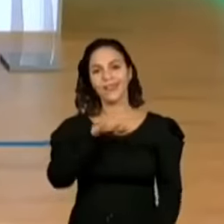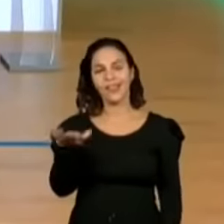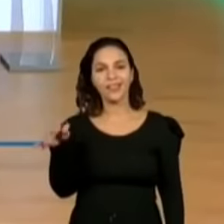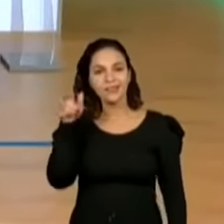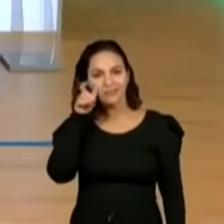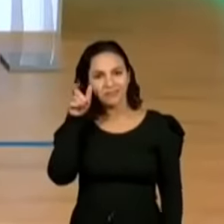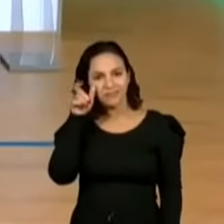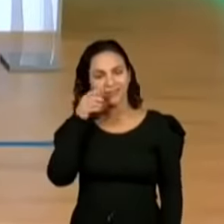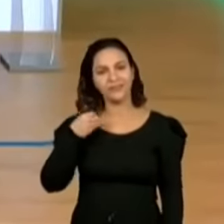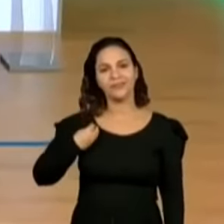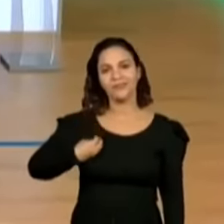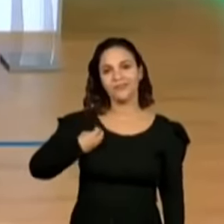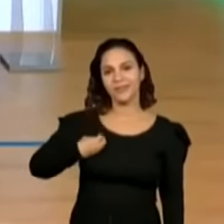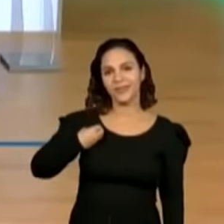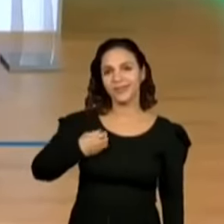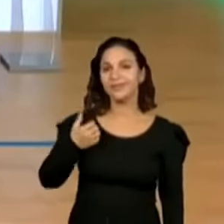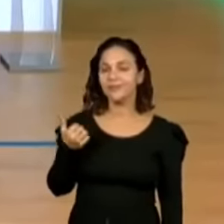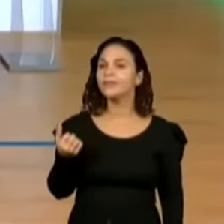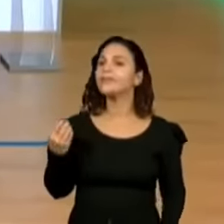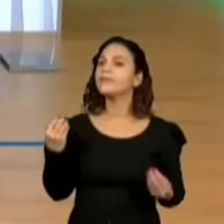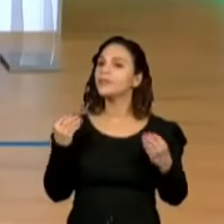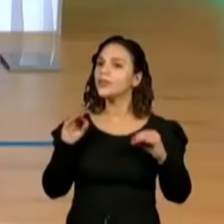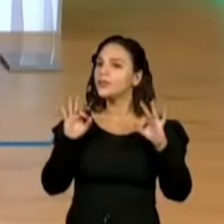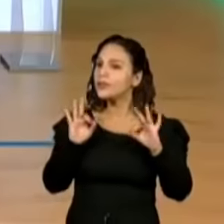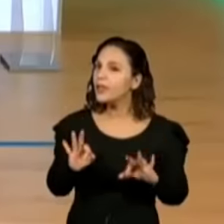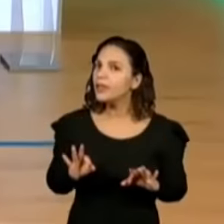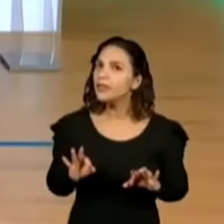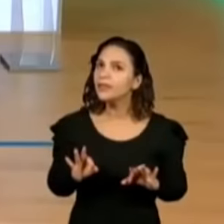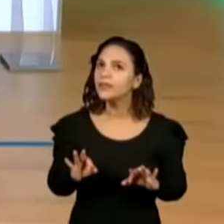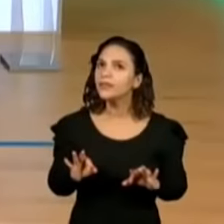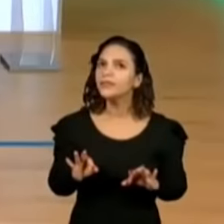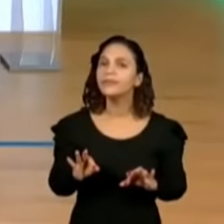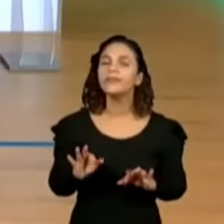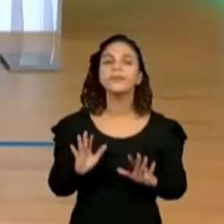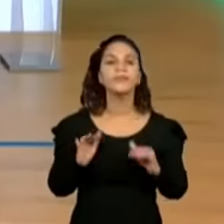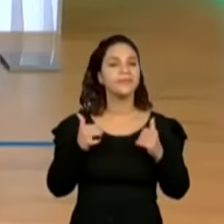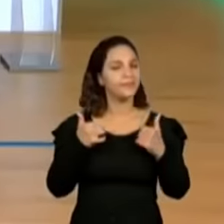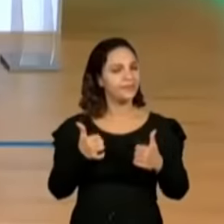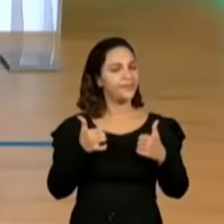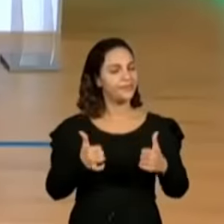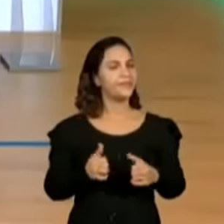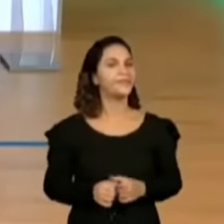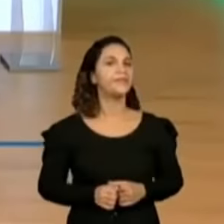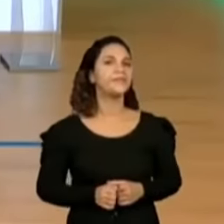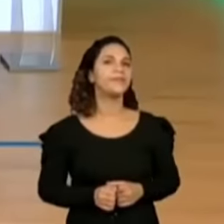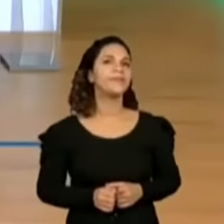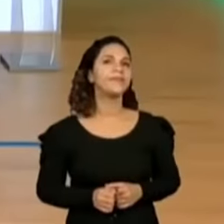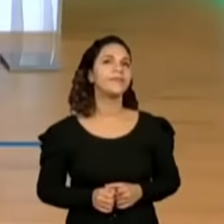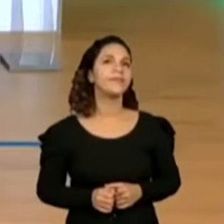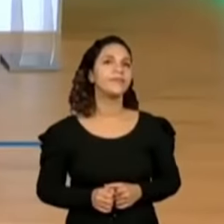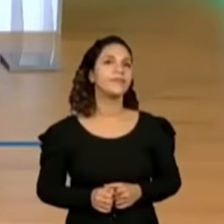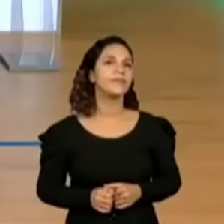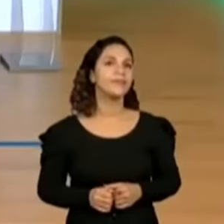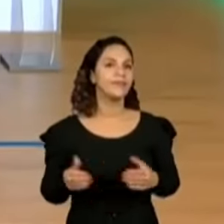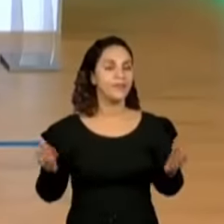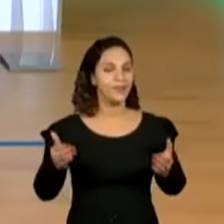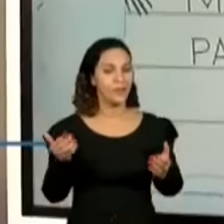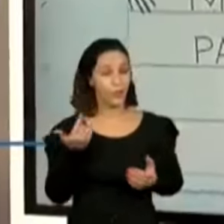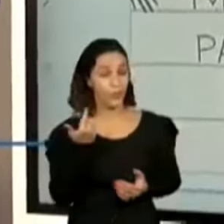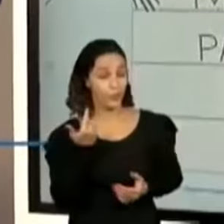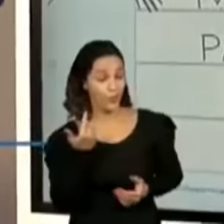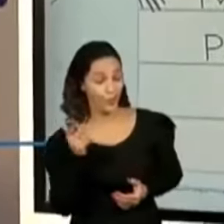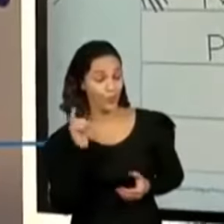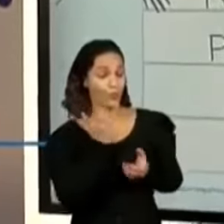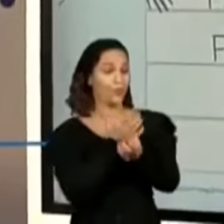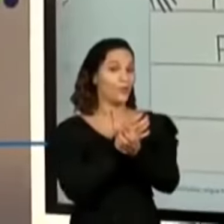também participando. Todo mundo escreveu patela aí junto com o professor Joelson? Muito bem. Outro